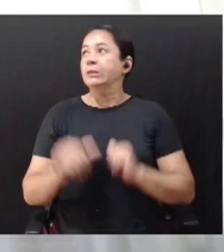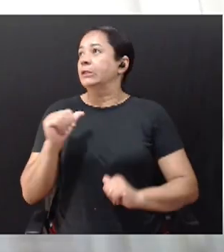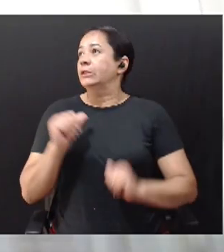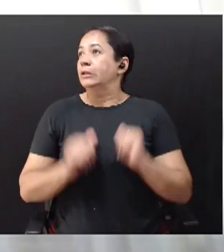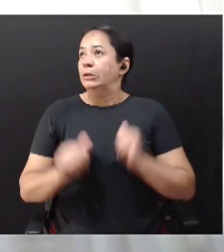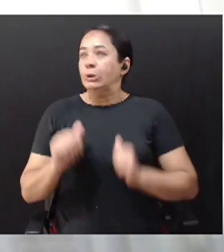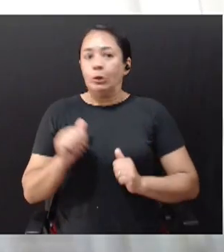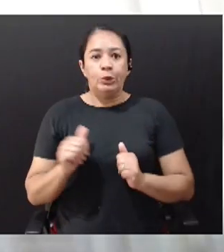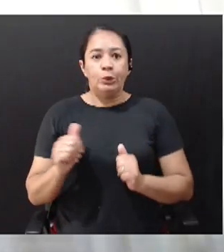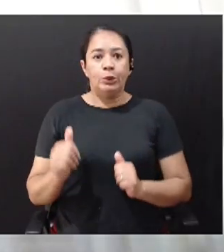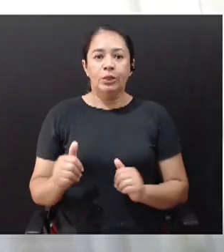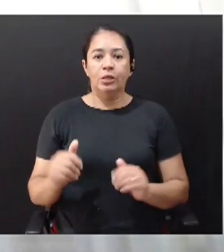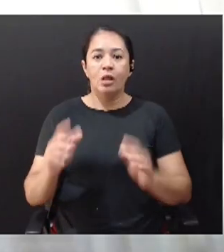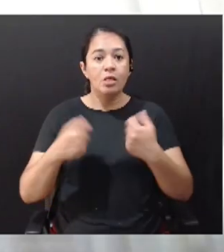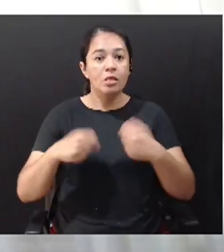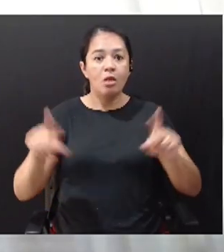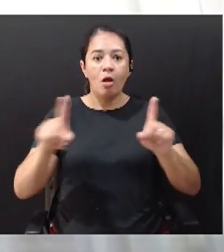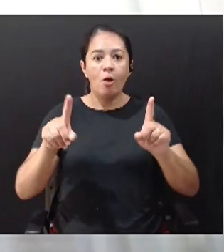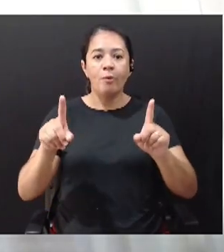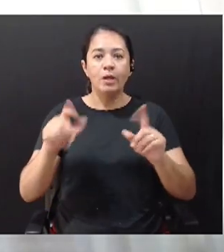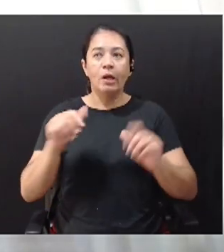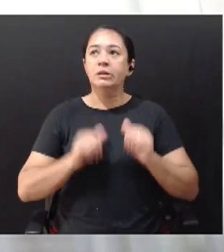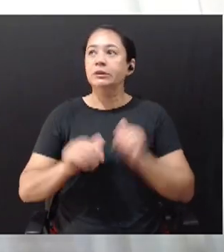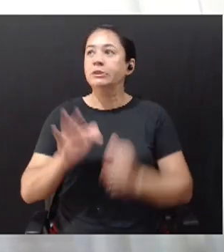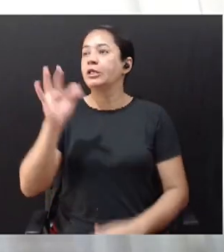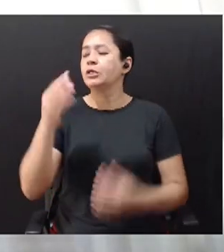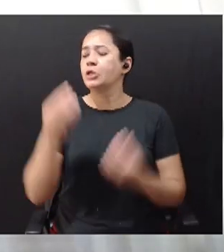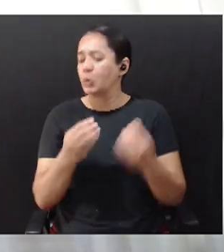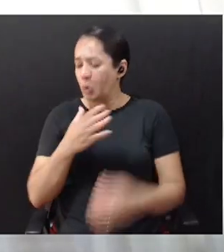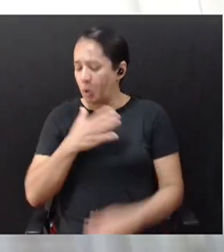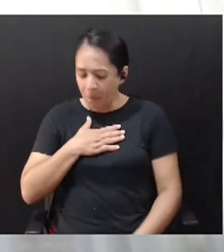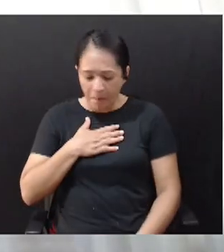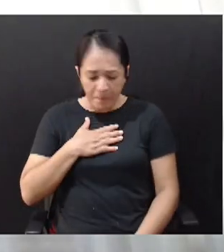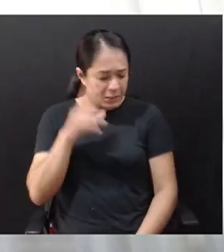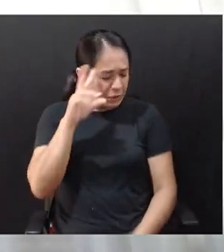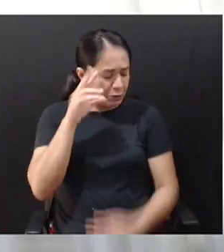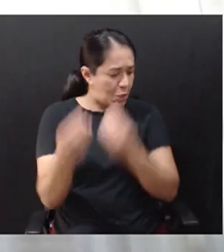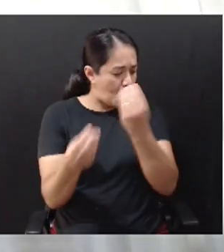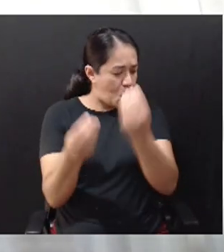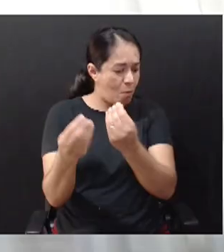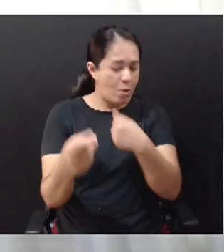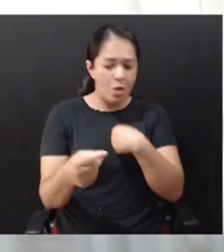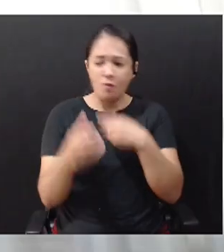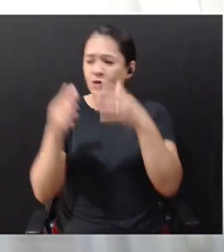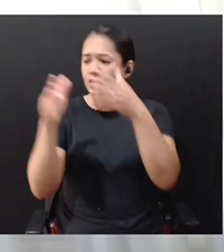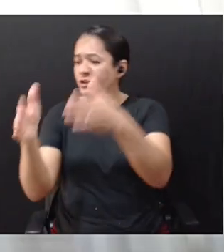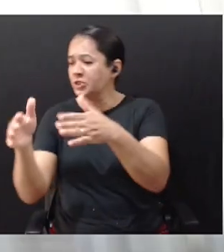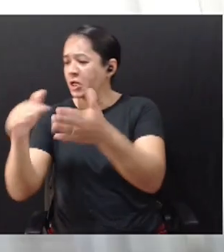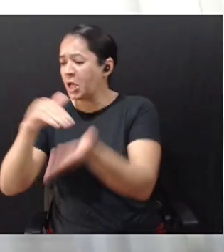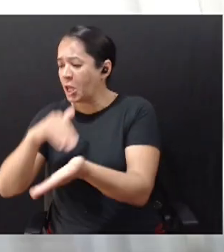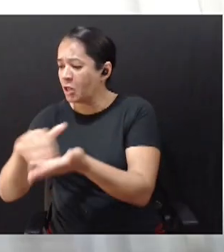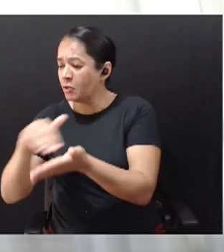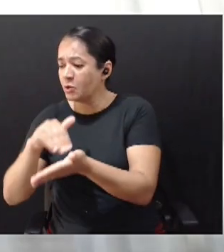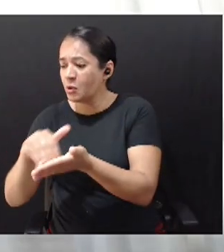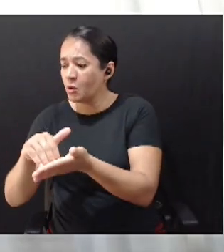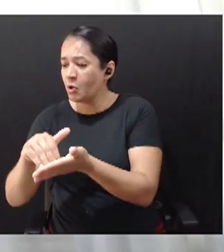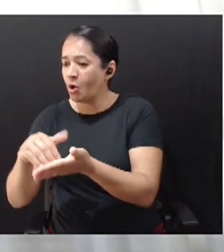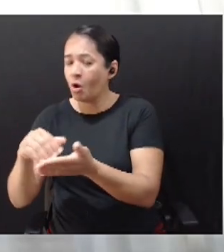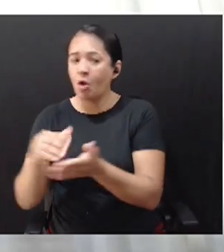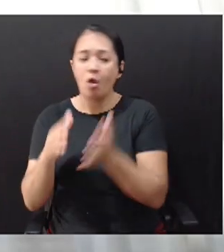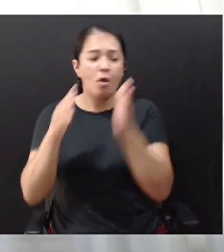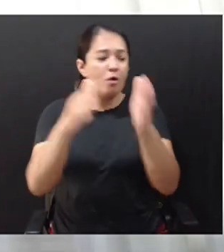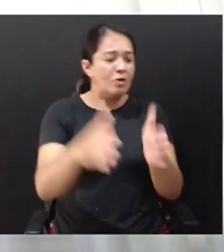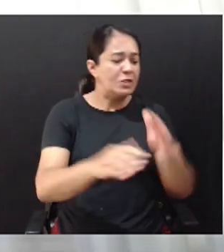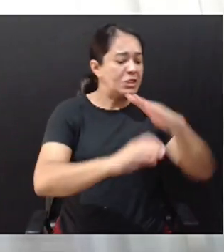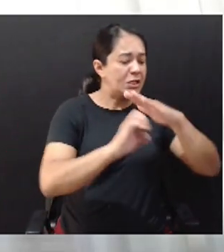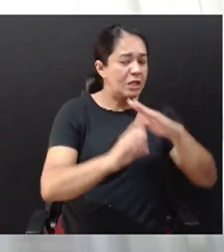antecipatória do futuro. Ai, como vai ser minha segunda-feira? Eu vou chegar no escritório, ou eu vou chegar à empresa, o que eu vou